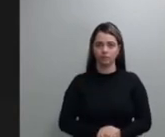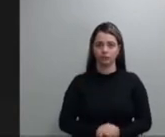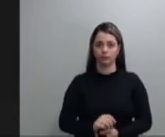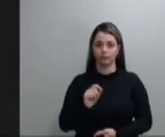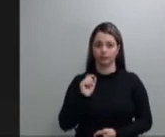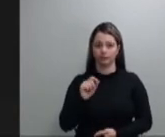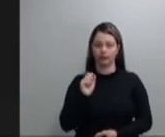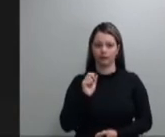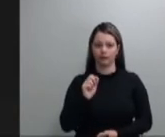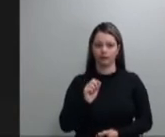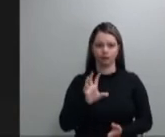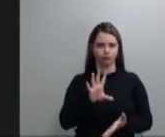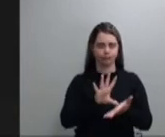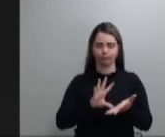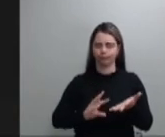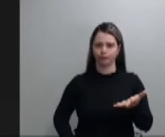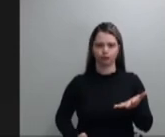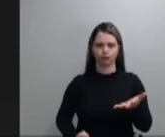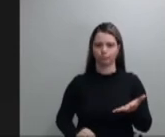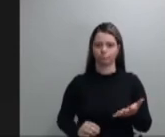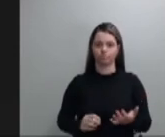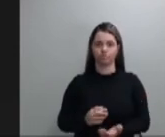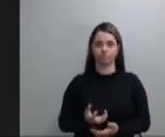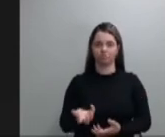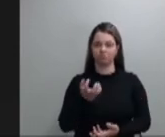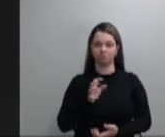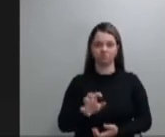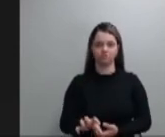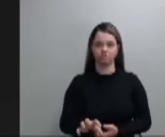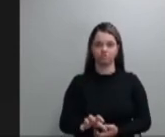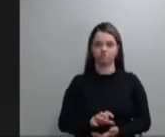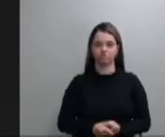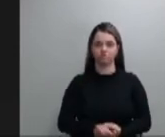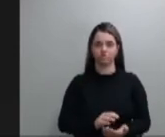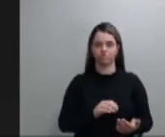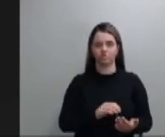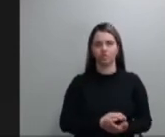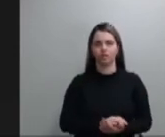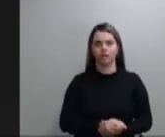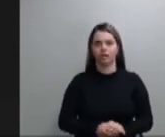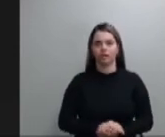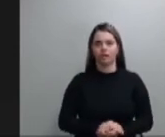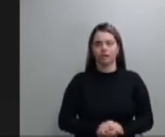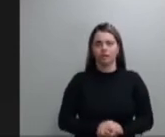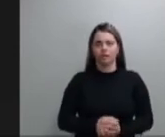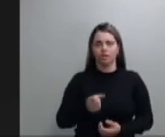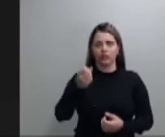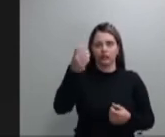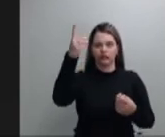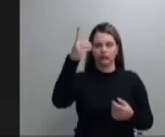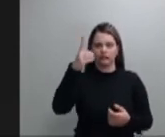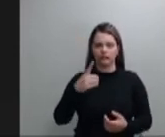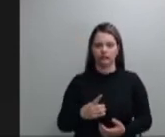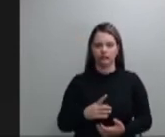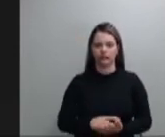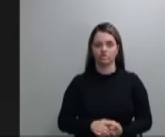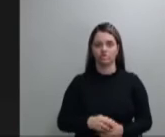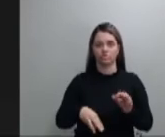declaração o ministro Napoleão pediu vista antecipada todos os demais aguardam o ministro Napoleão tem a palavra